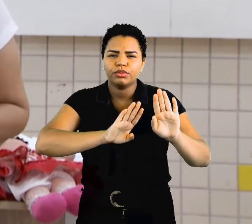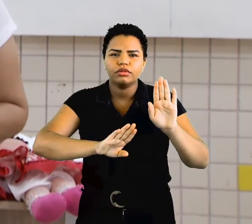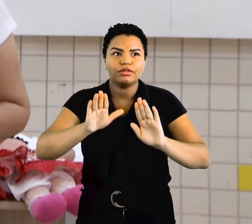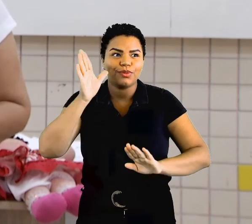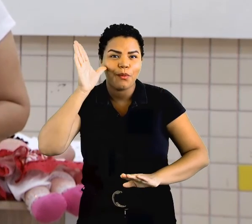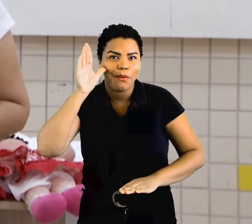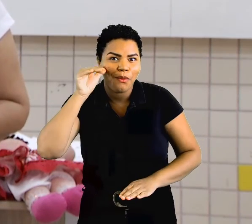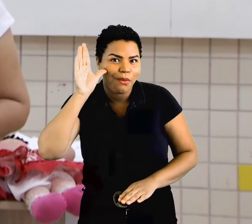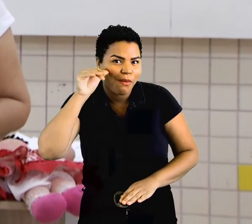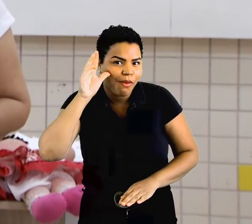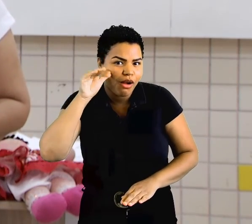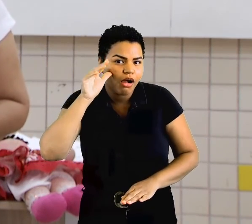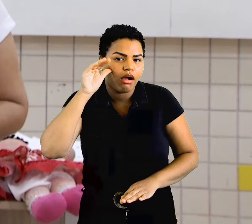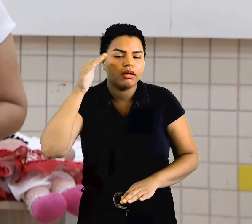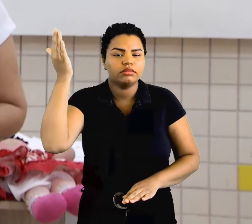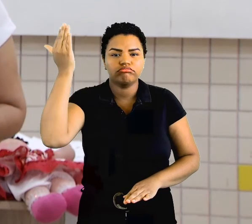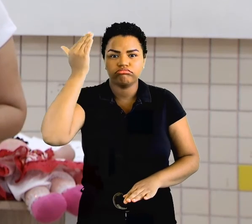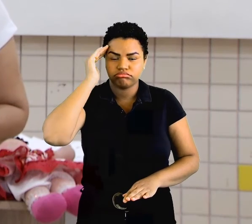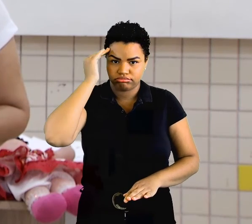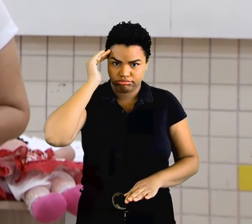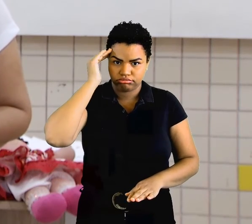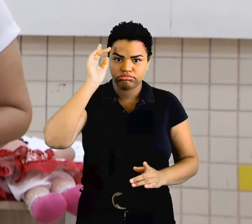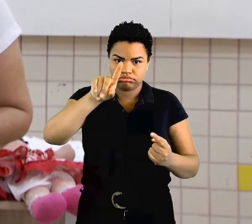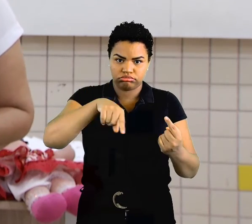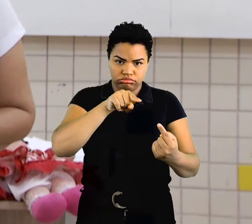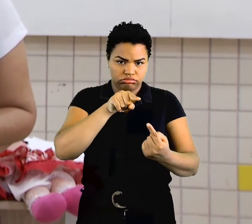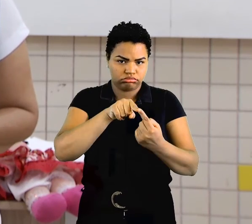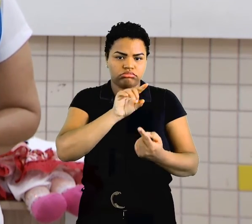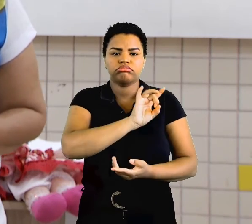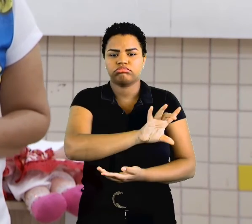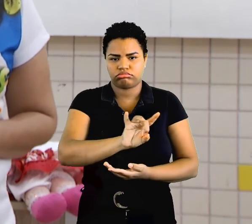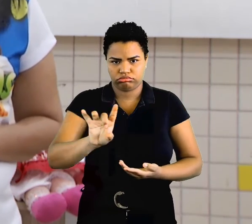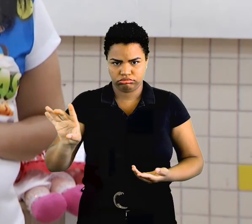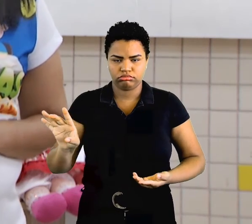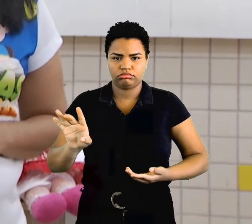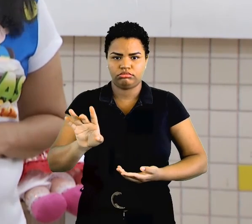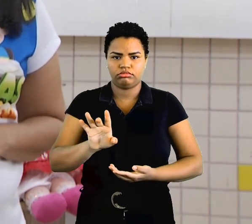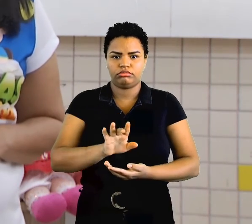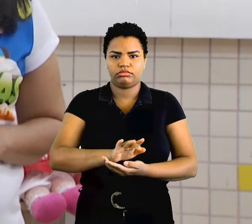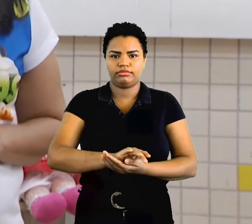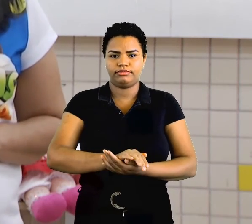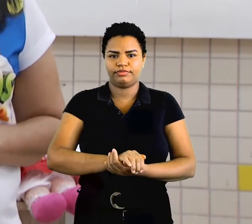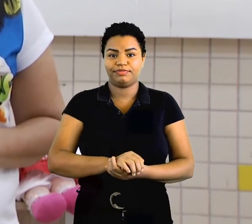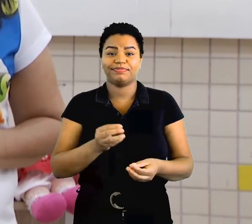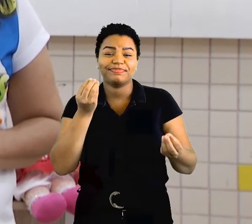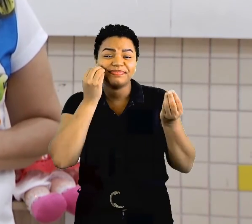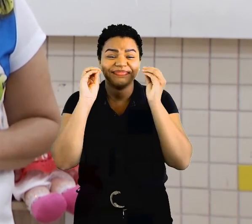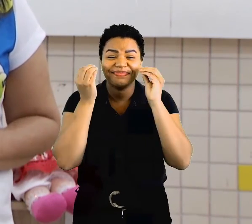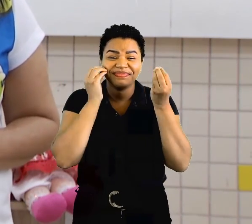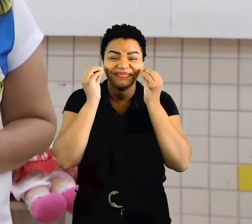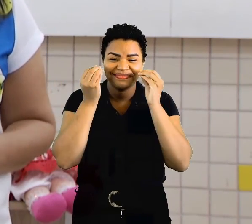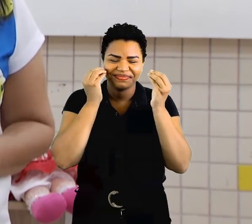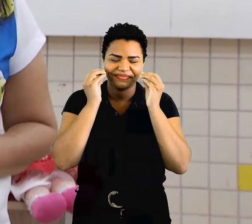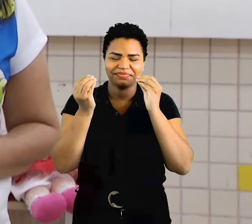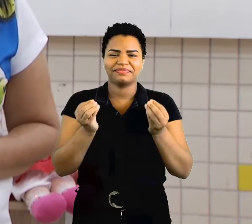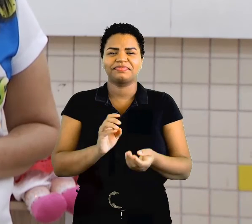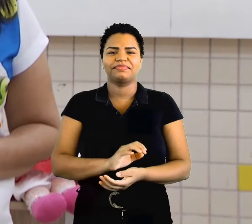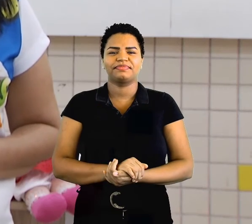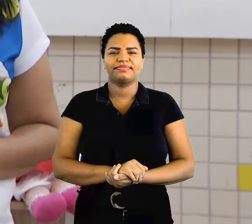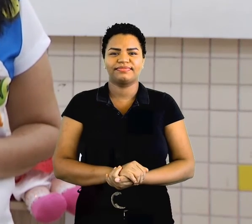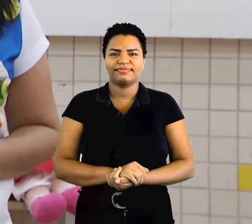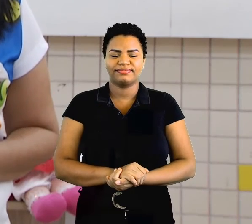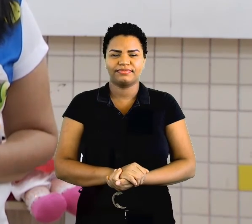você possa entender o objetivo de cada um deles. Um beijo e que vocês possam